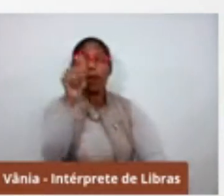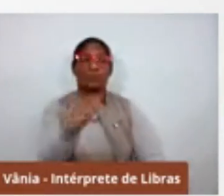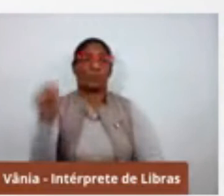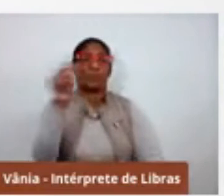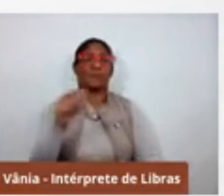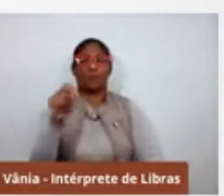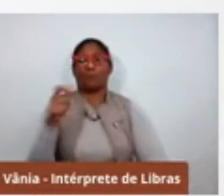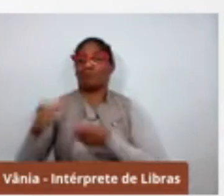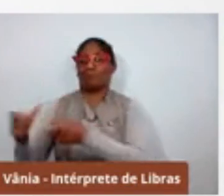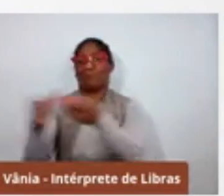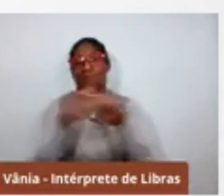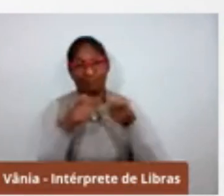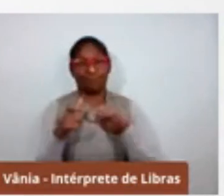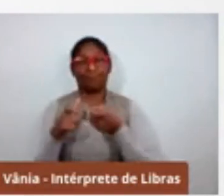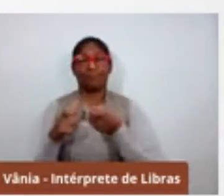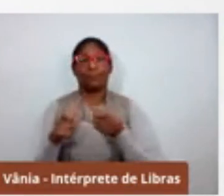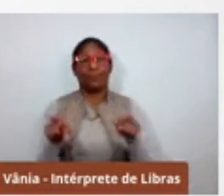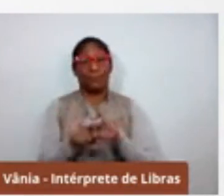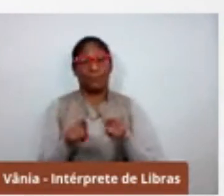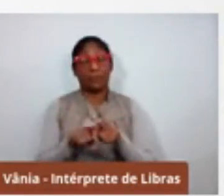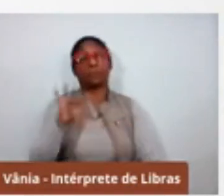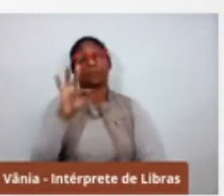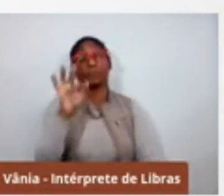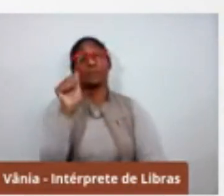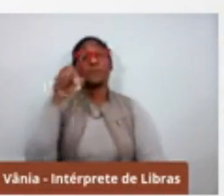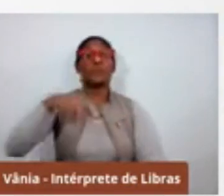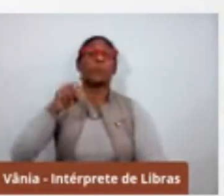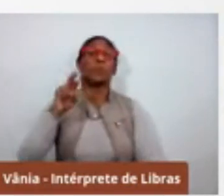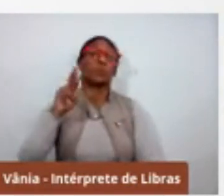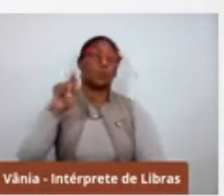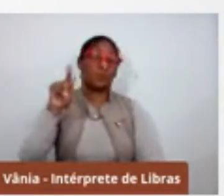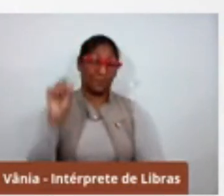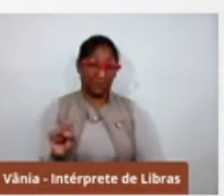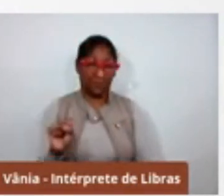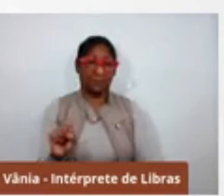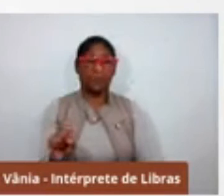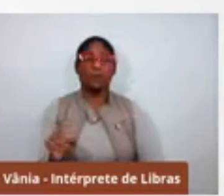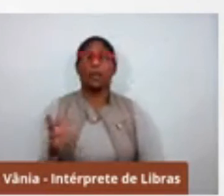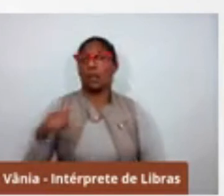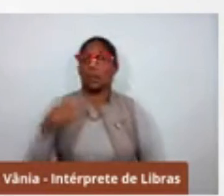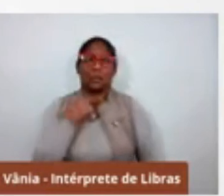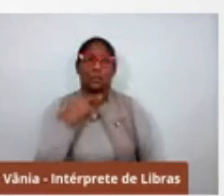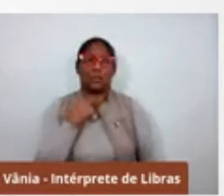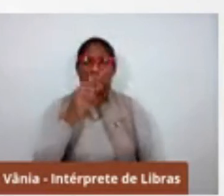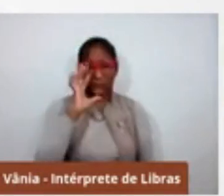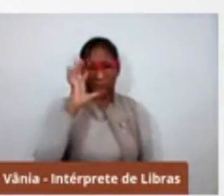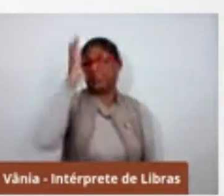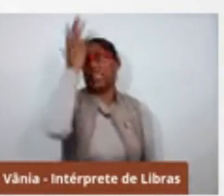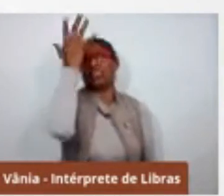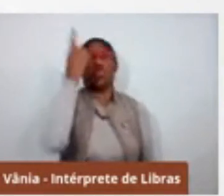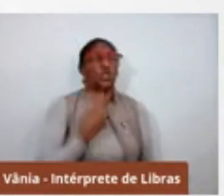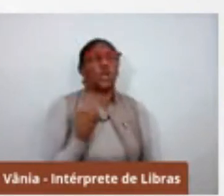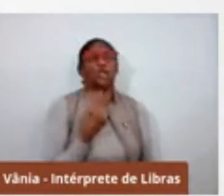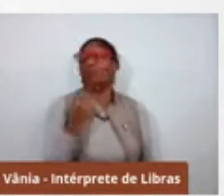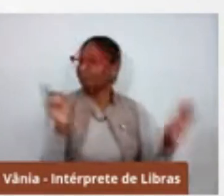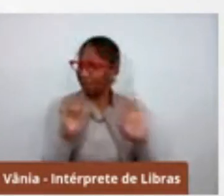ser pactuado com a própria FAMURS. Nada vai ser feito, nada vai ser decidido sem chamarmos as instâncias representativas dos próprios